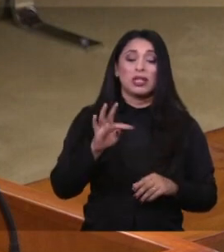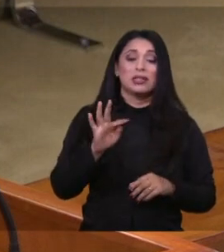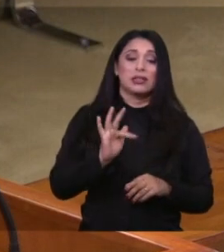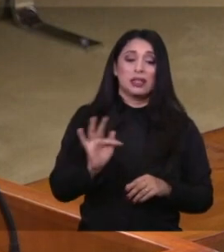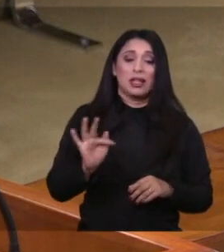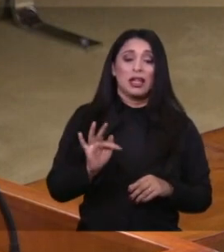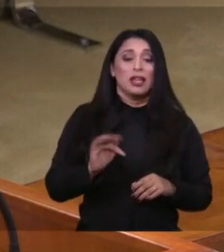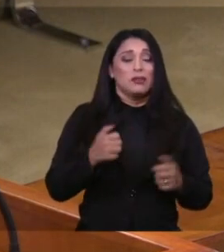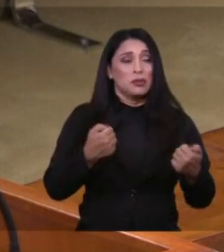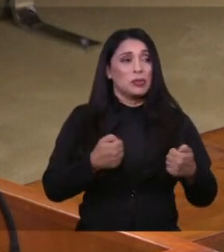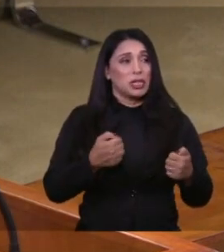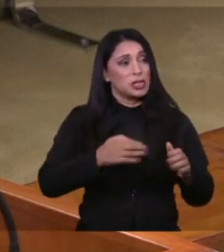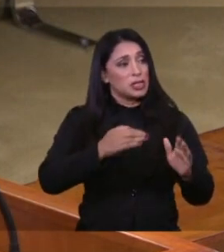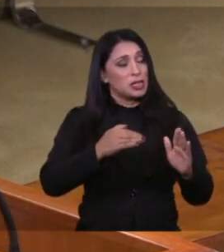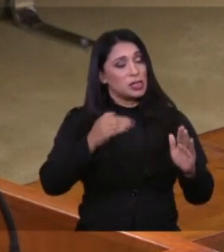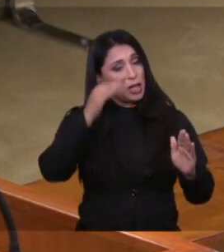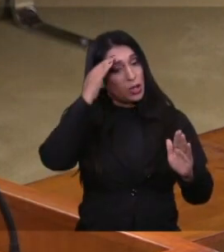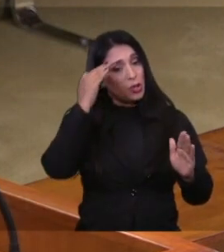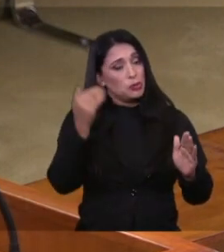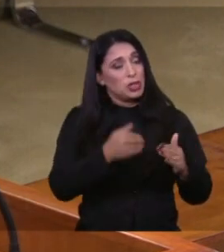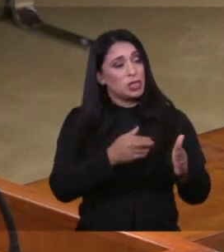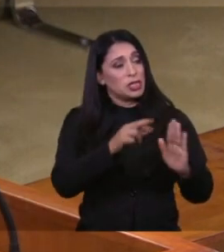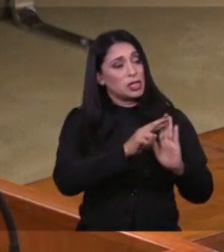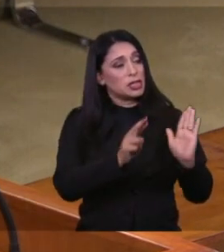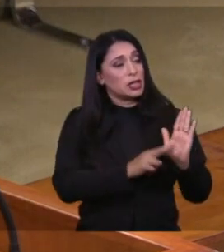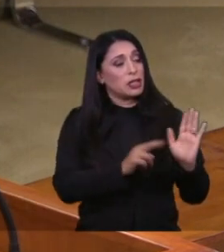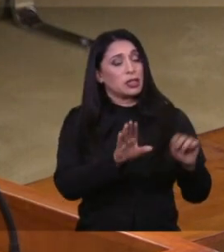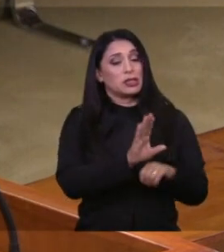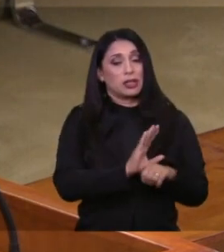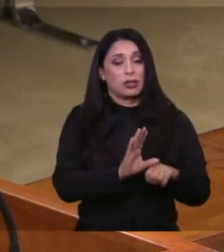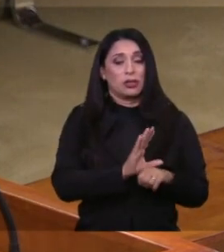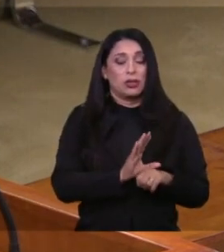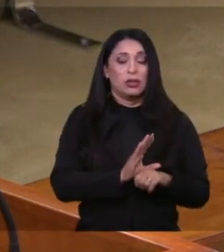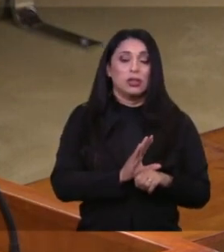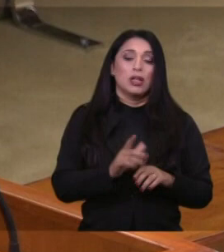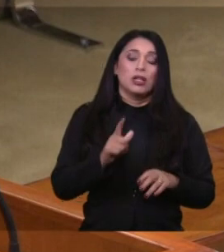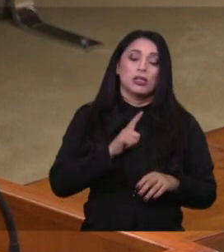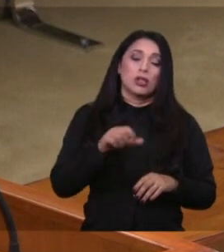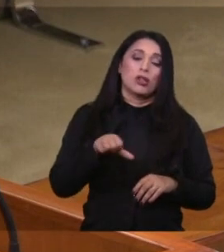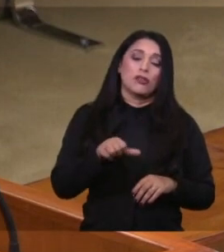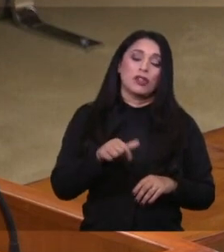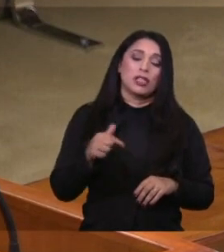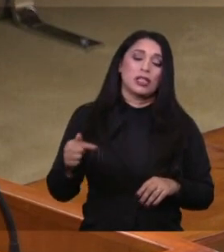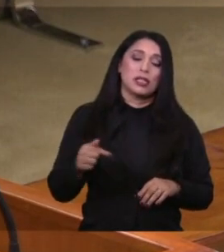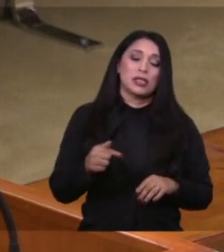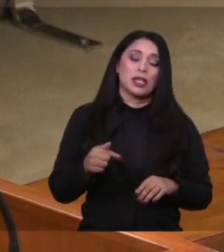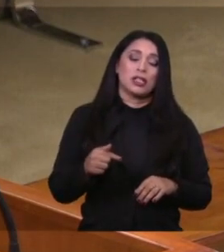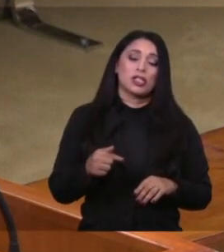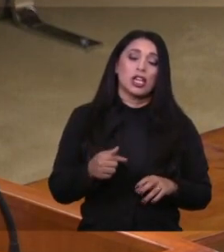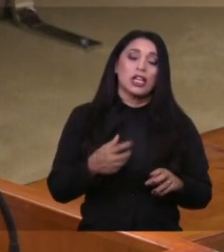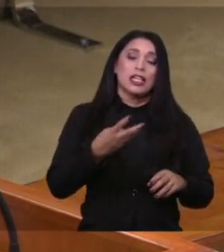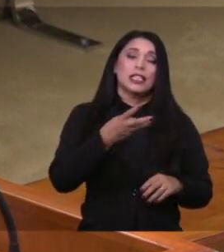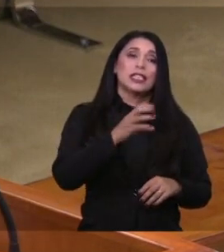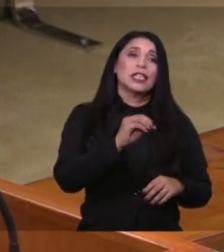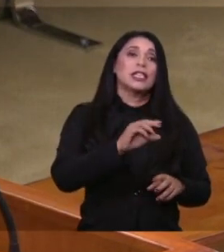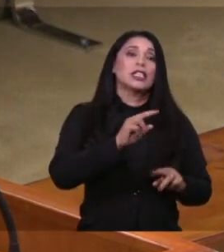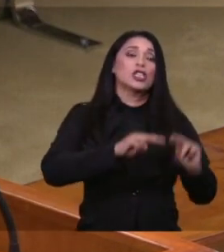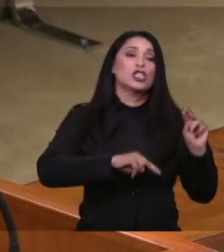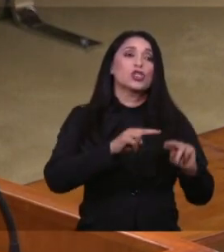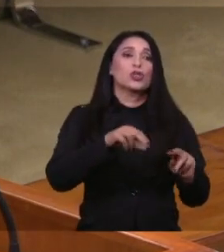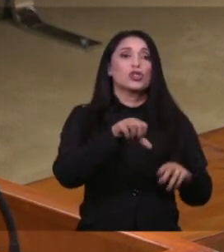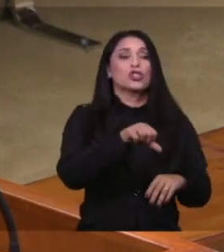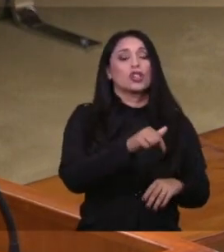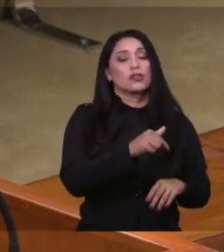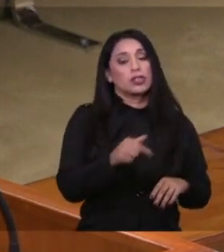a Constituição. Em 97, acontece a mesma coisa. O Fundo Social de Emergência termina em 30 de junho de 97.